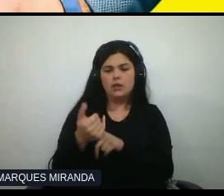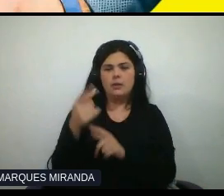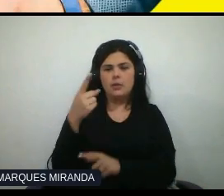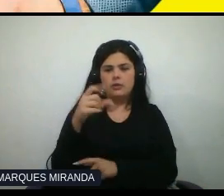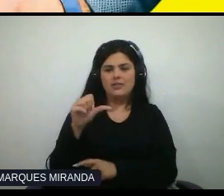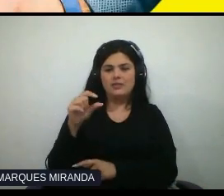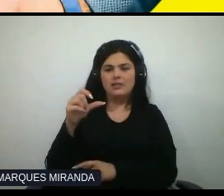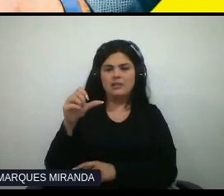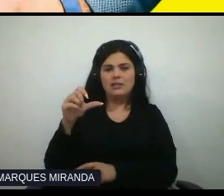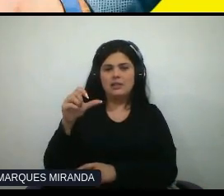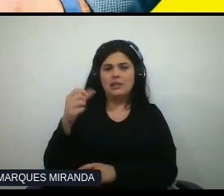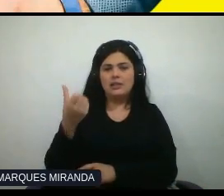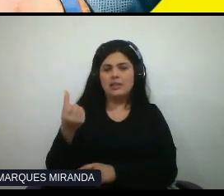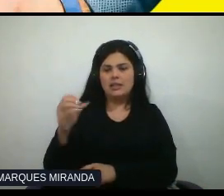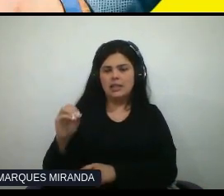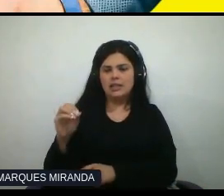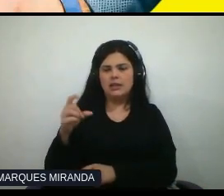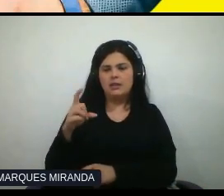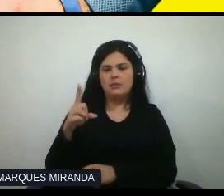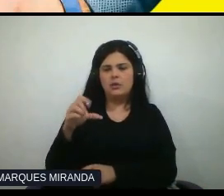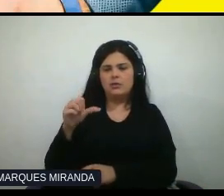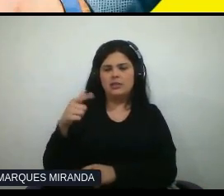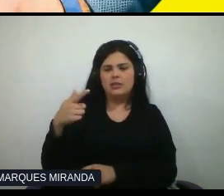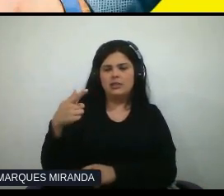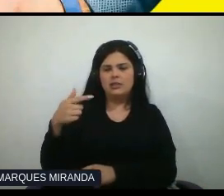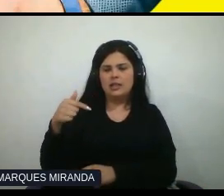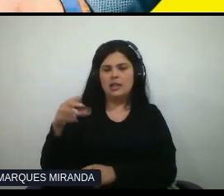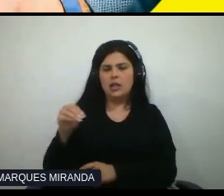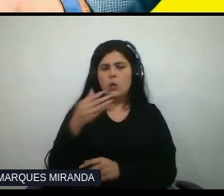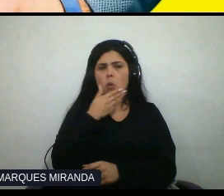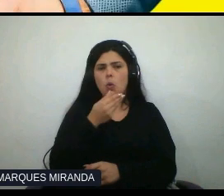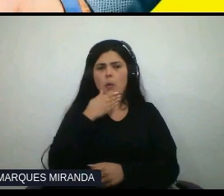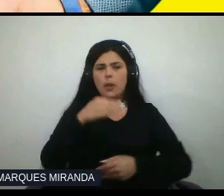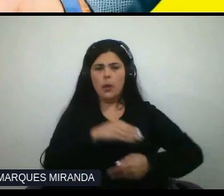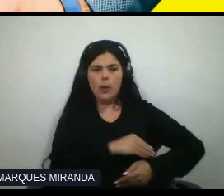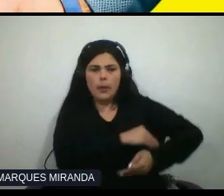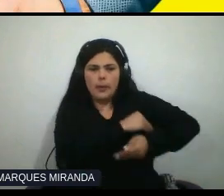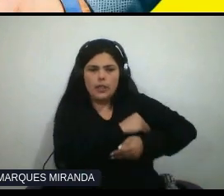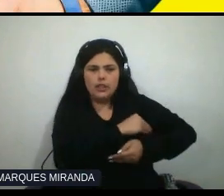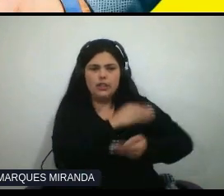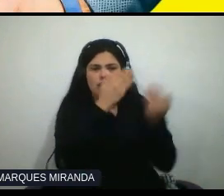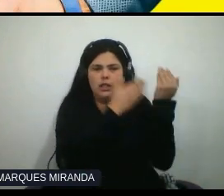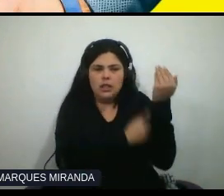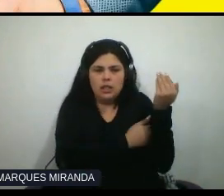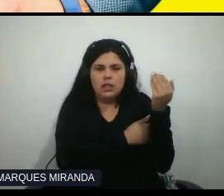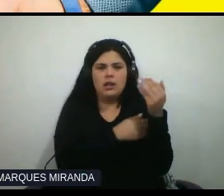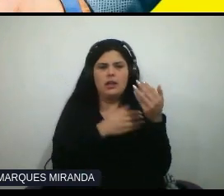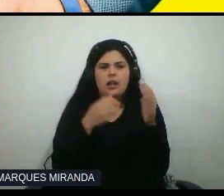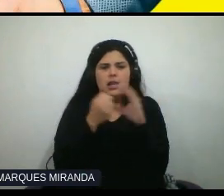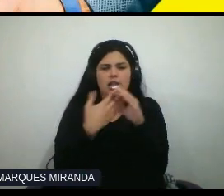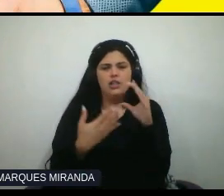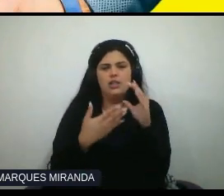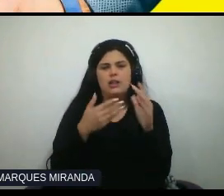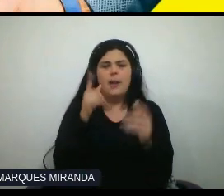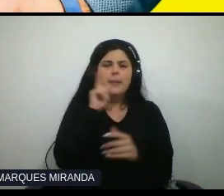70, que era aquilo, só homens com a pastinha, indo lá, aquele estereótipo americano, de terno, indo lá